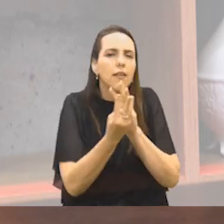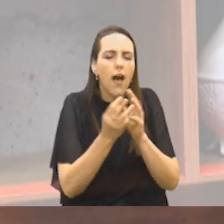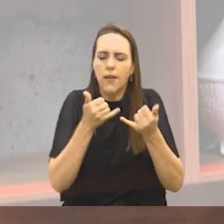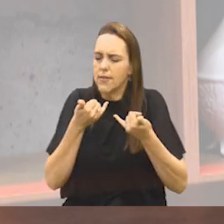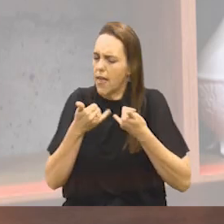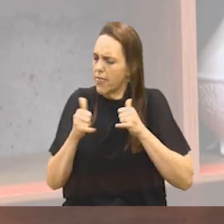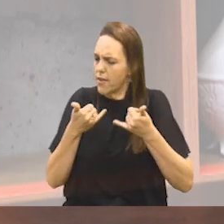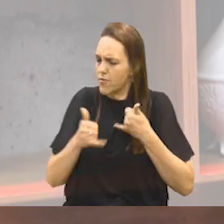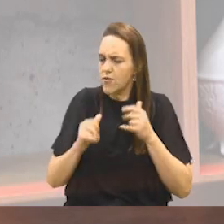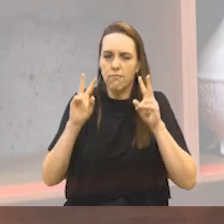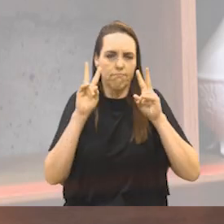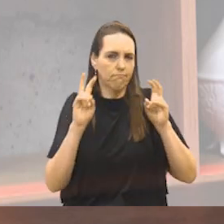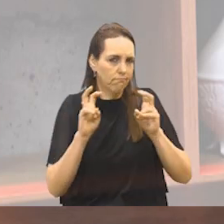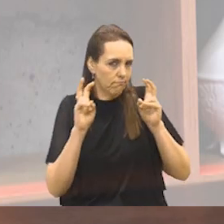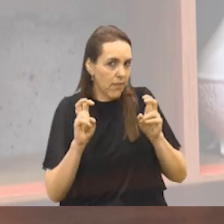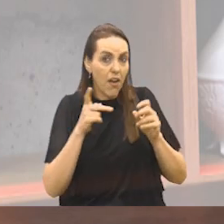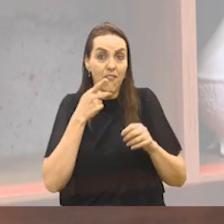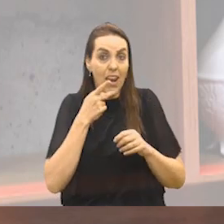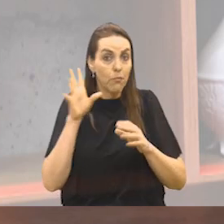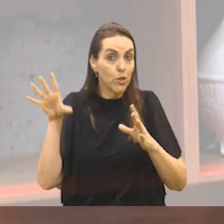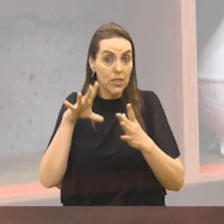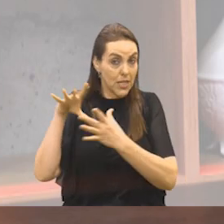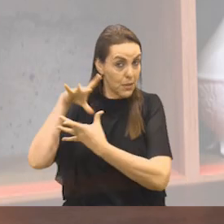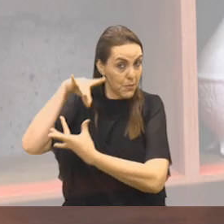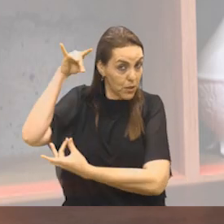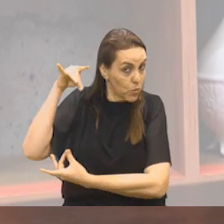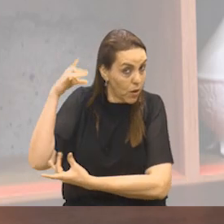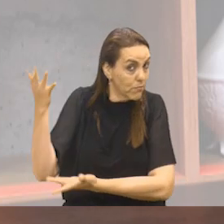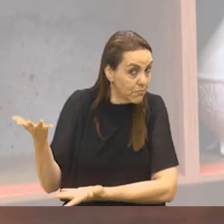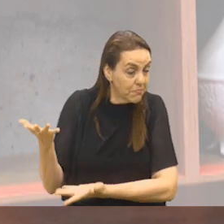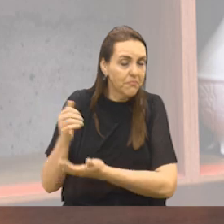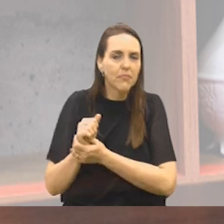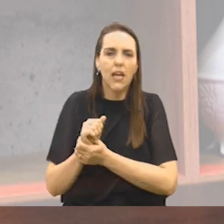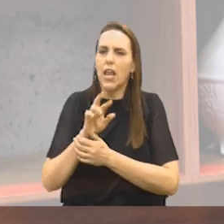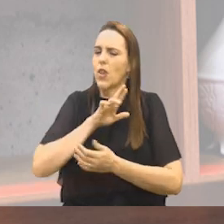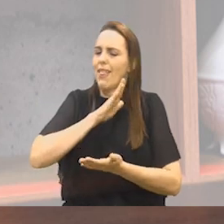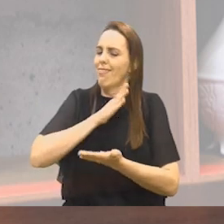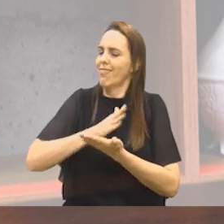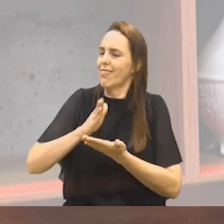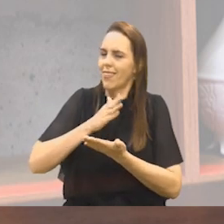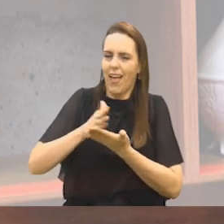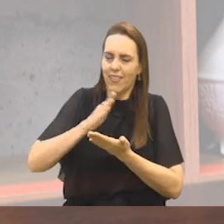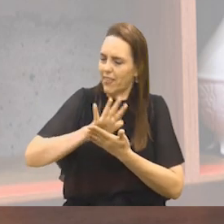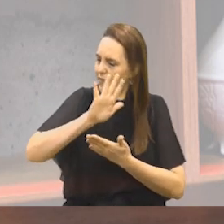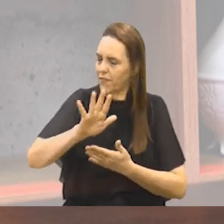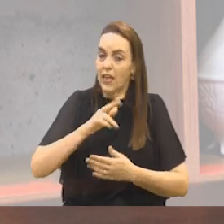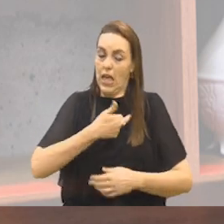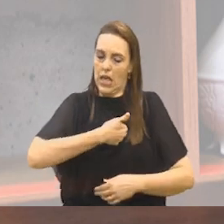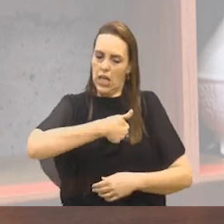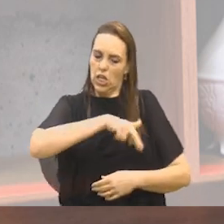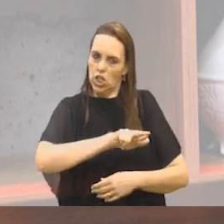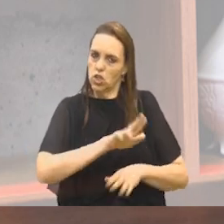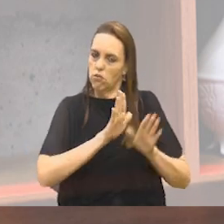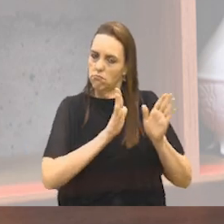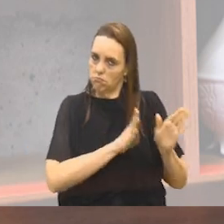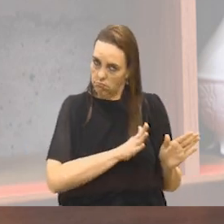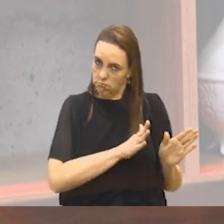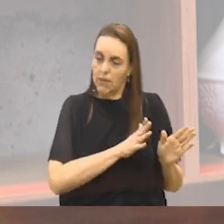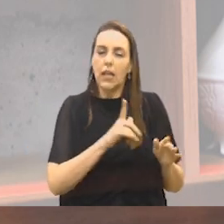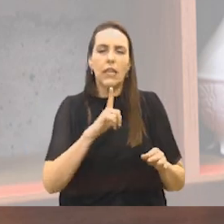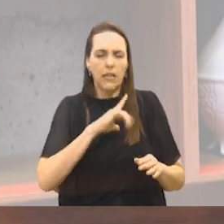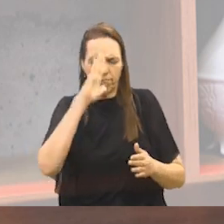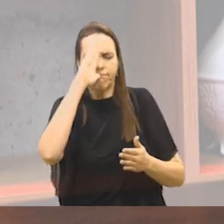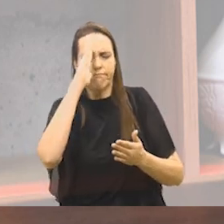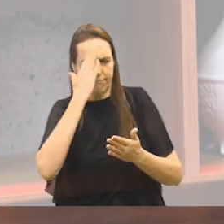quando a gente fala de energia, a gente fala muito de espiritualidade. E espiritualidade não tem nada a ver com a religião. Indiferente da